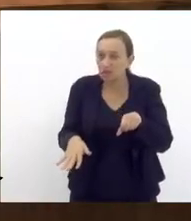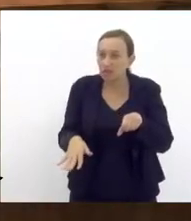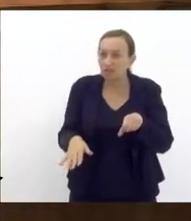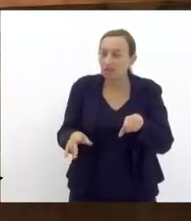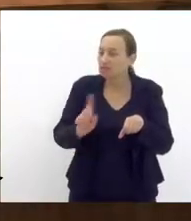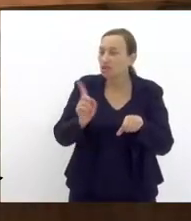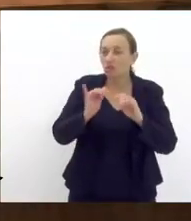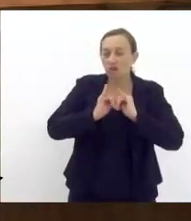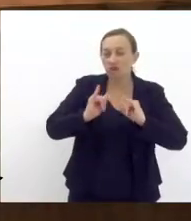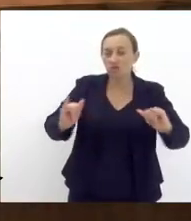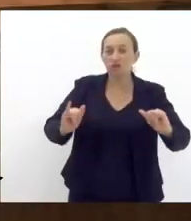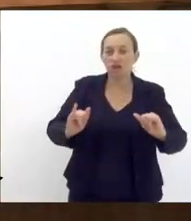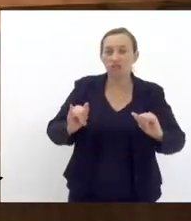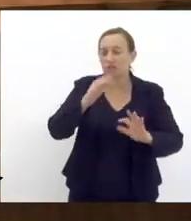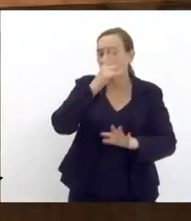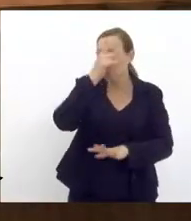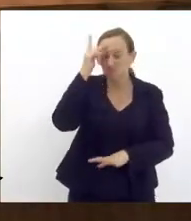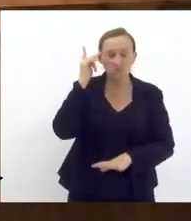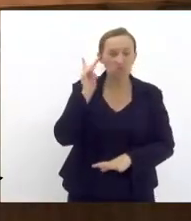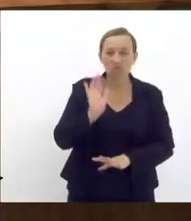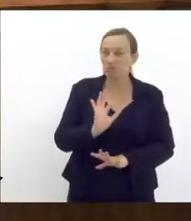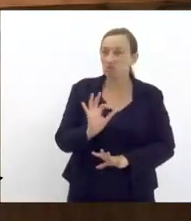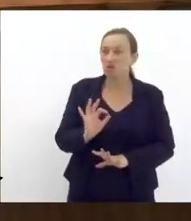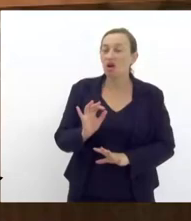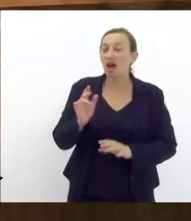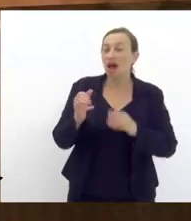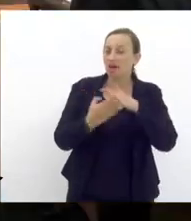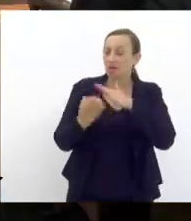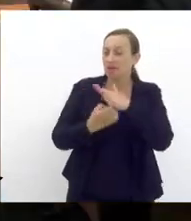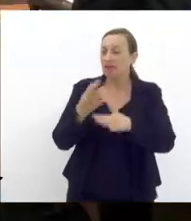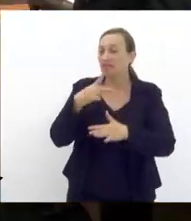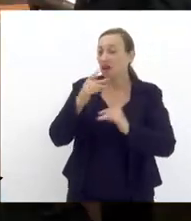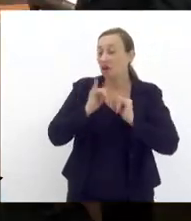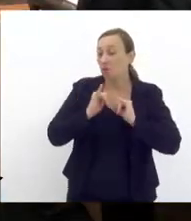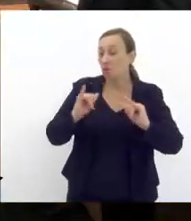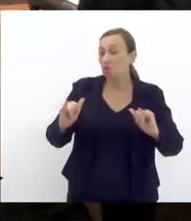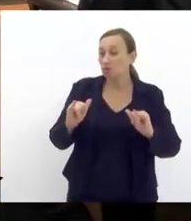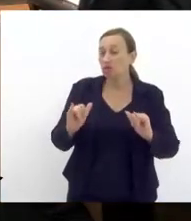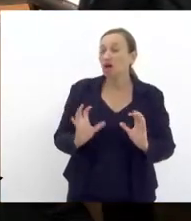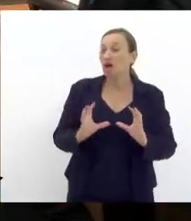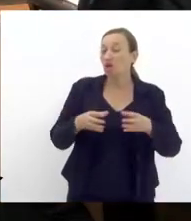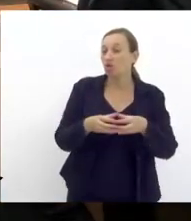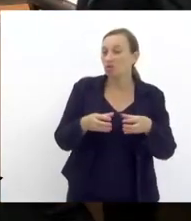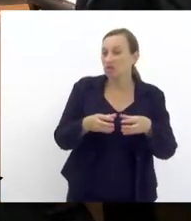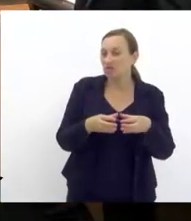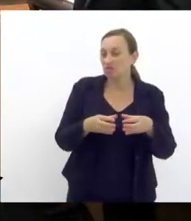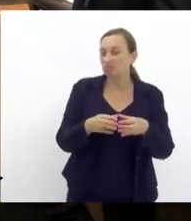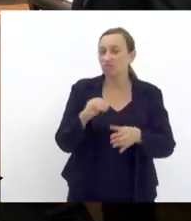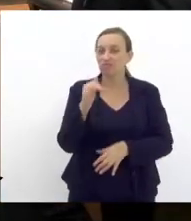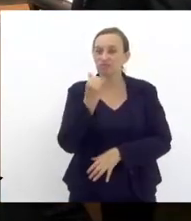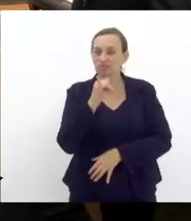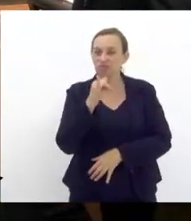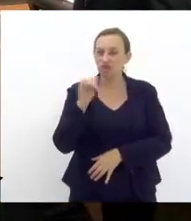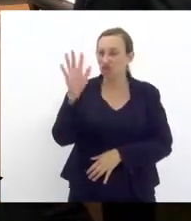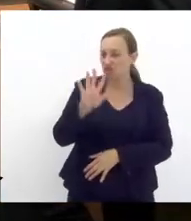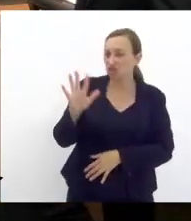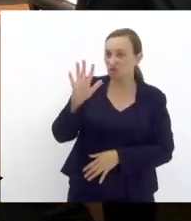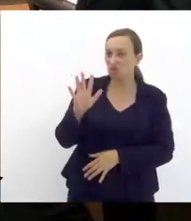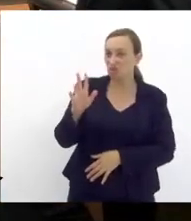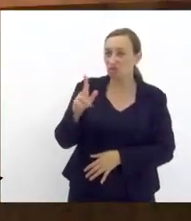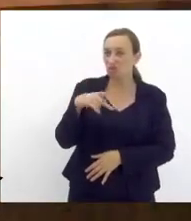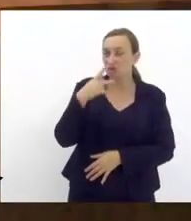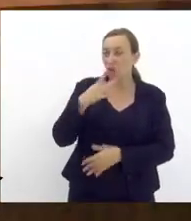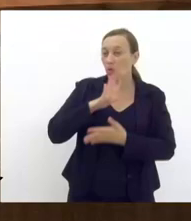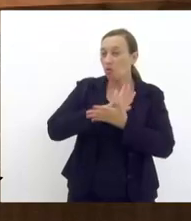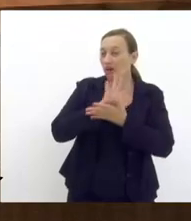isso não foi divulgado para ninguém a empresa diz que comunicou a comissão nacional de energia nuclear mas ninguém fora